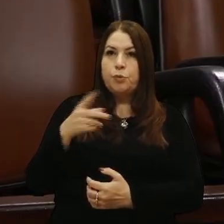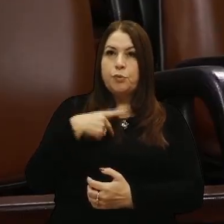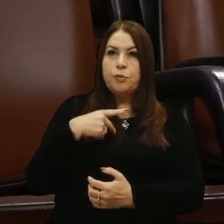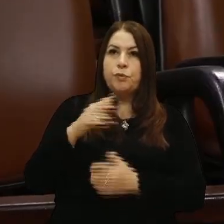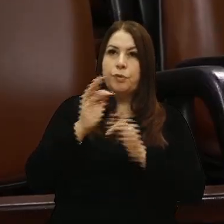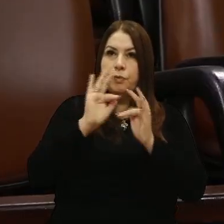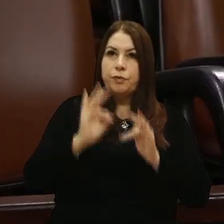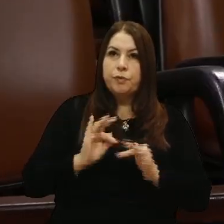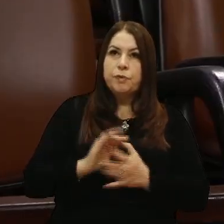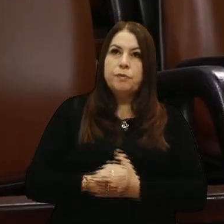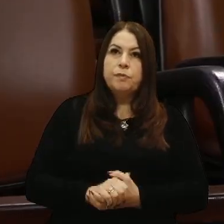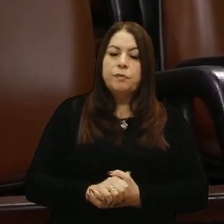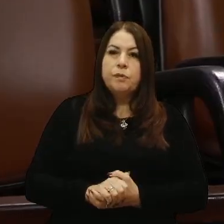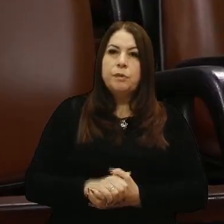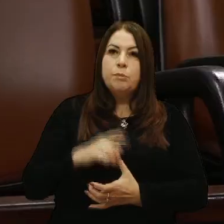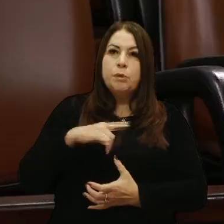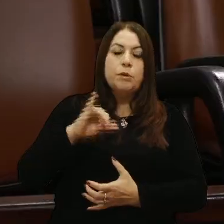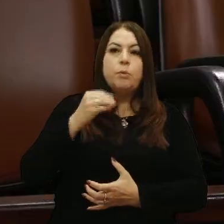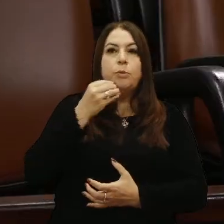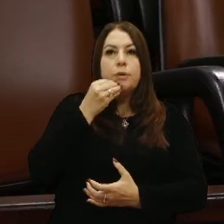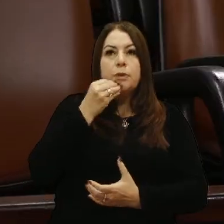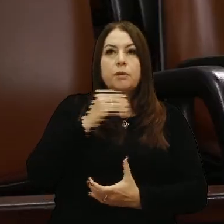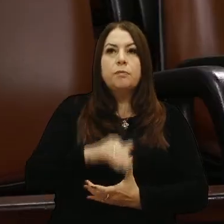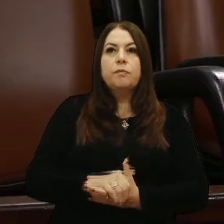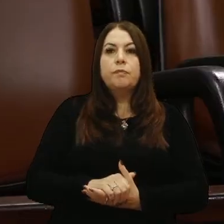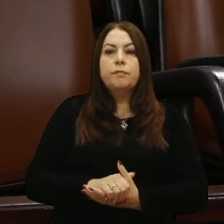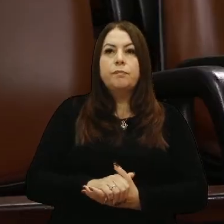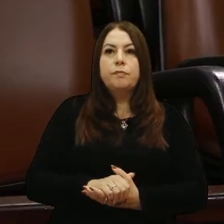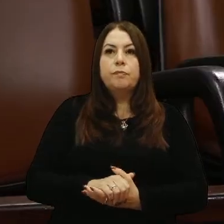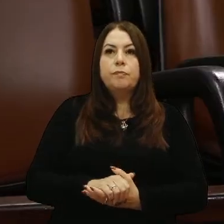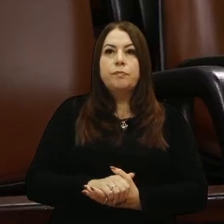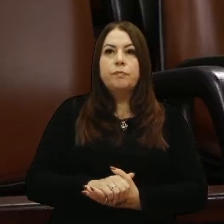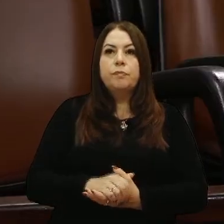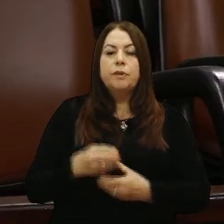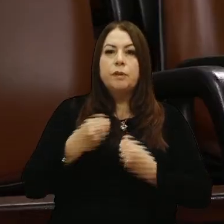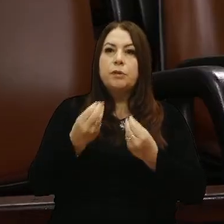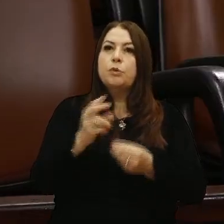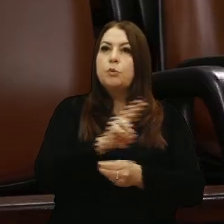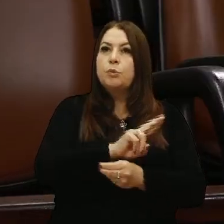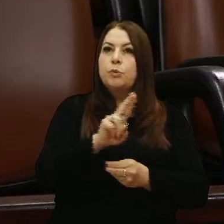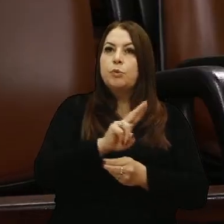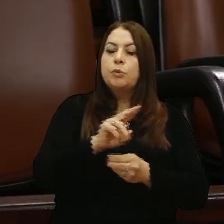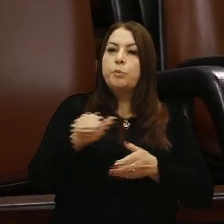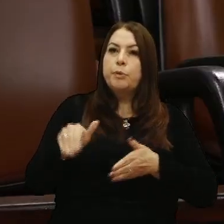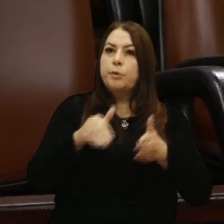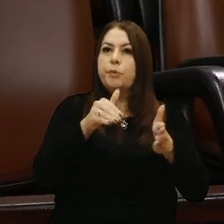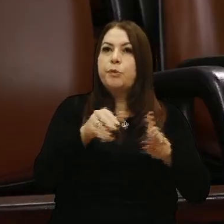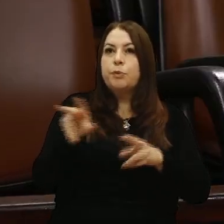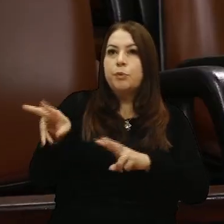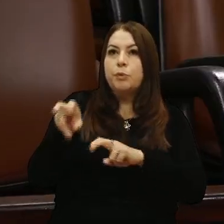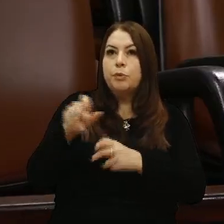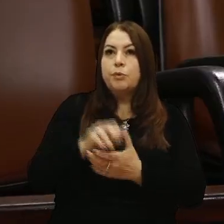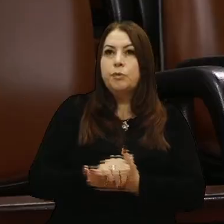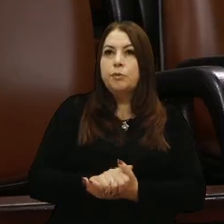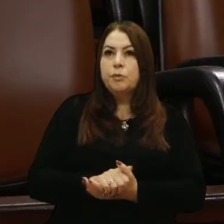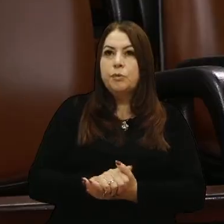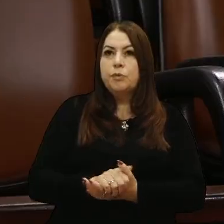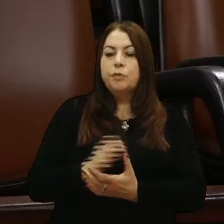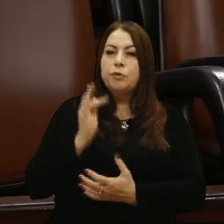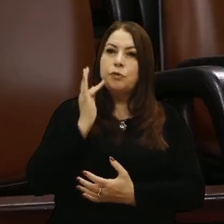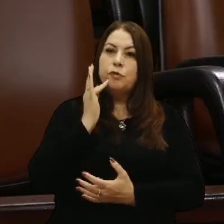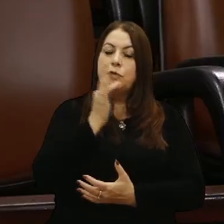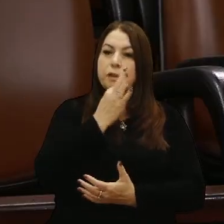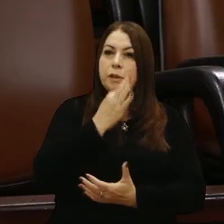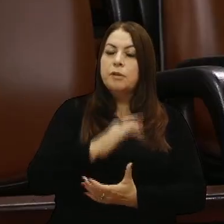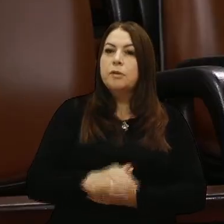fico muito feliz por ter a oportunidade de dar nome a uma estrada do interior de